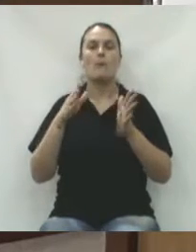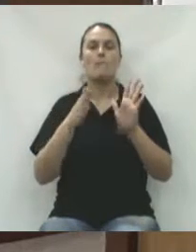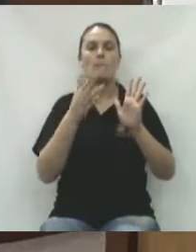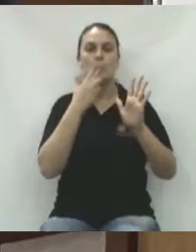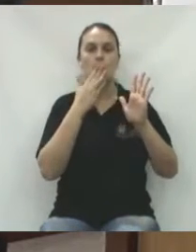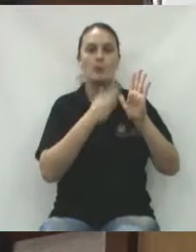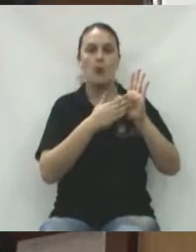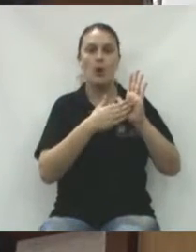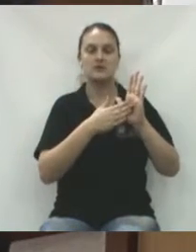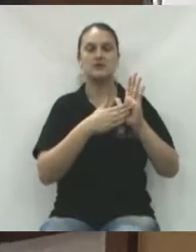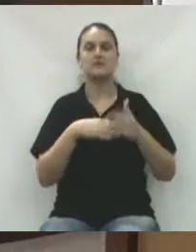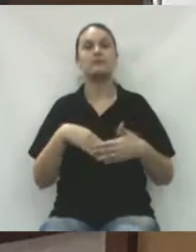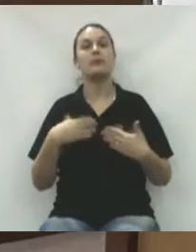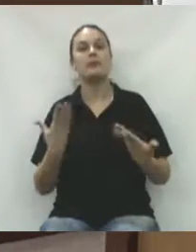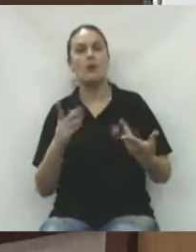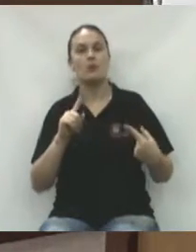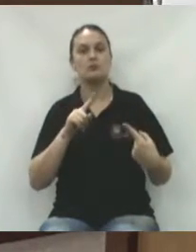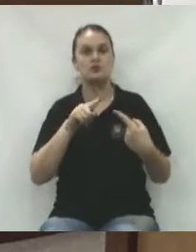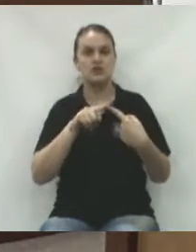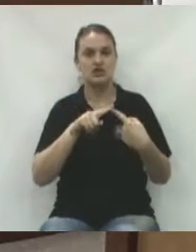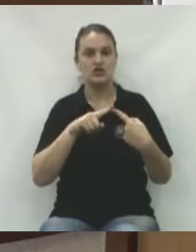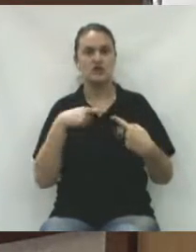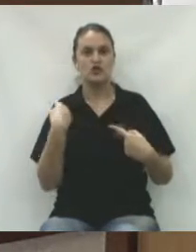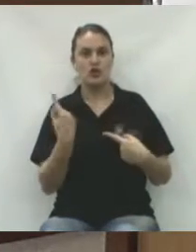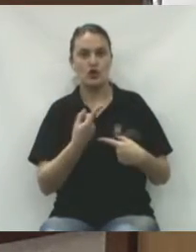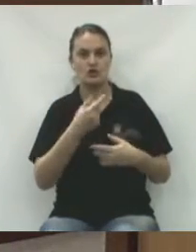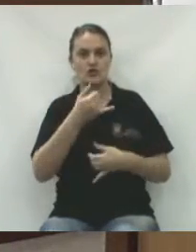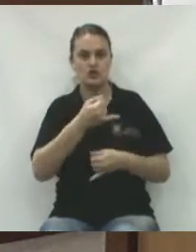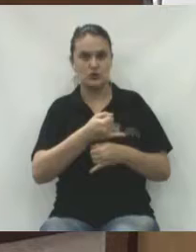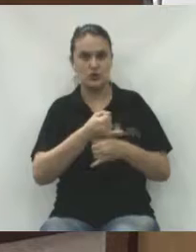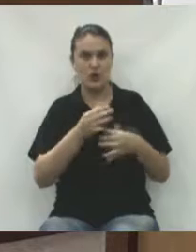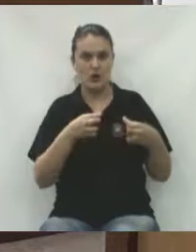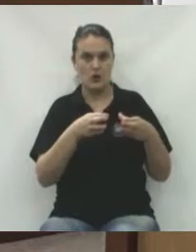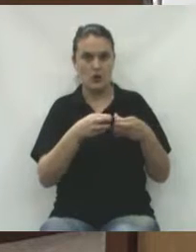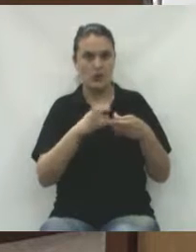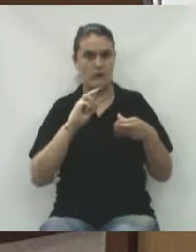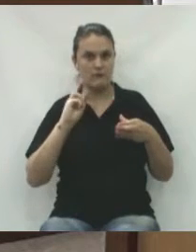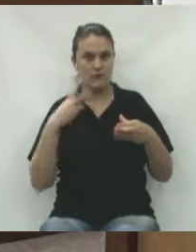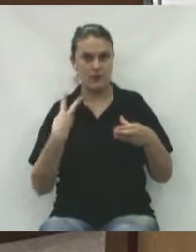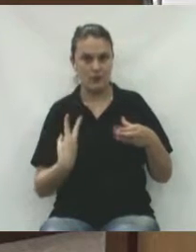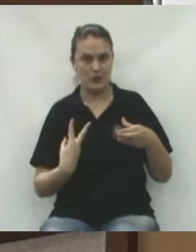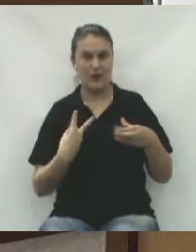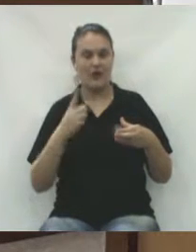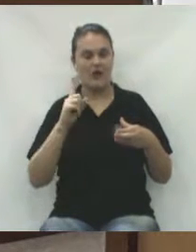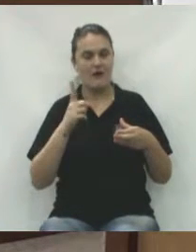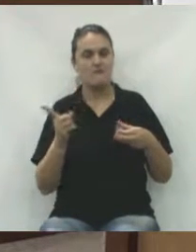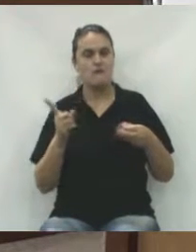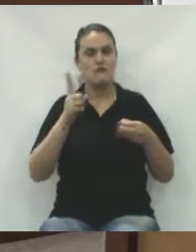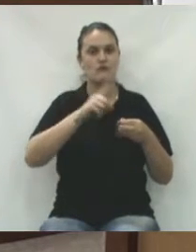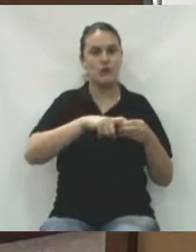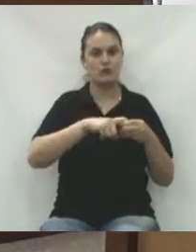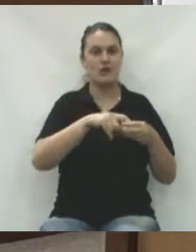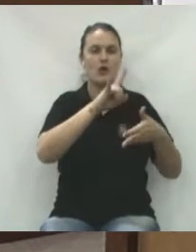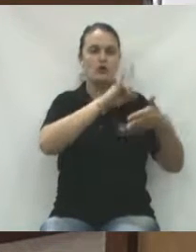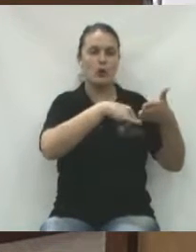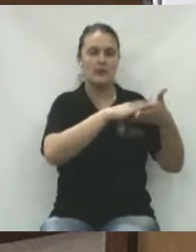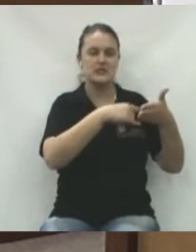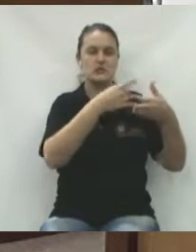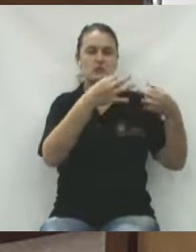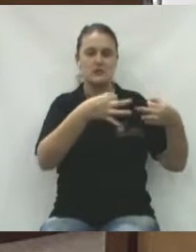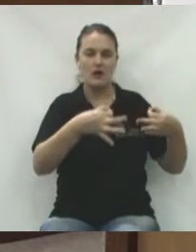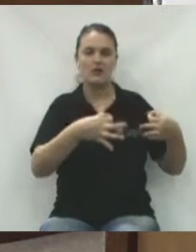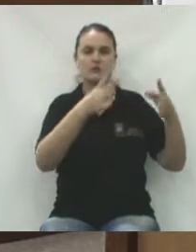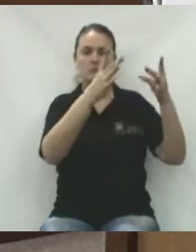pela acam sul o objetivo do nosso diretoria é foi reativar de chá